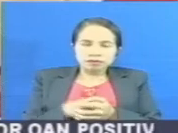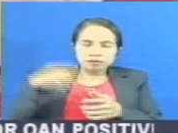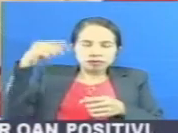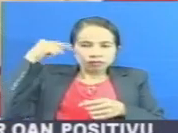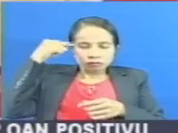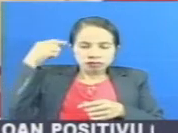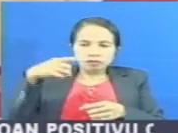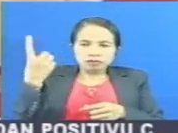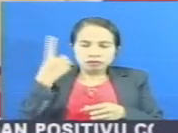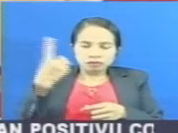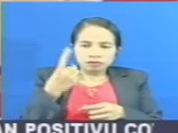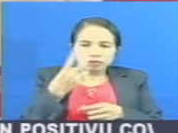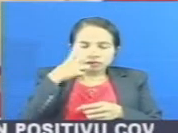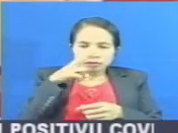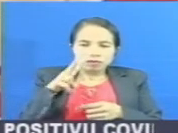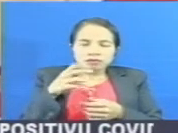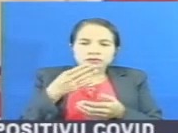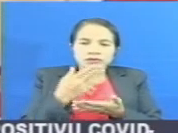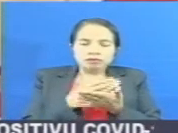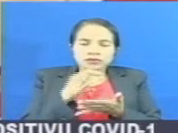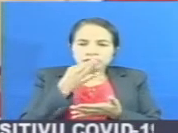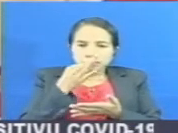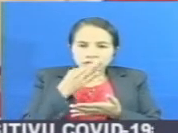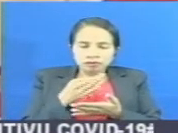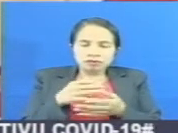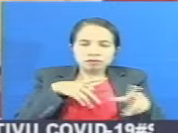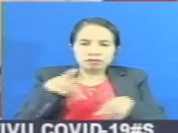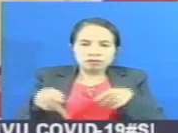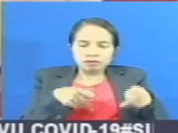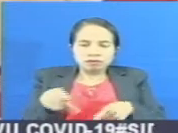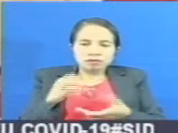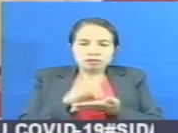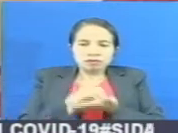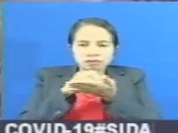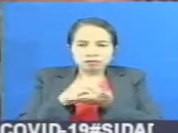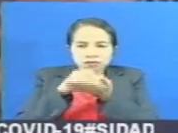Guvernul na fatinga asigura necesidade básica no combustível ba povo raiwa.